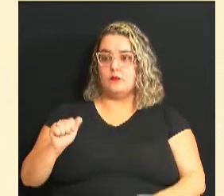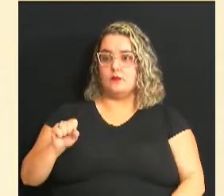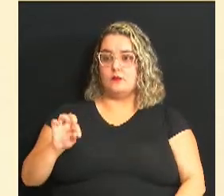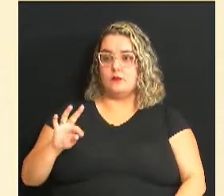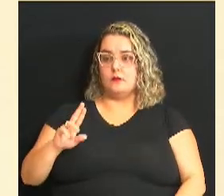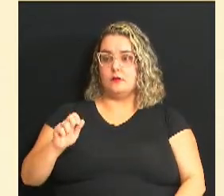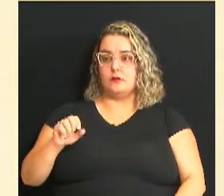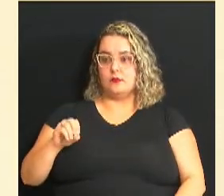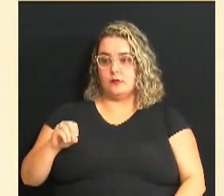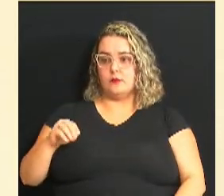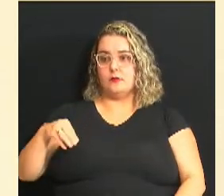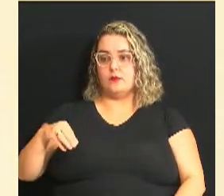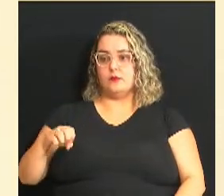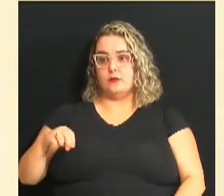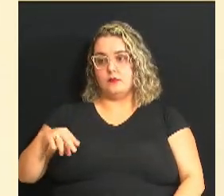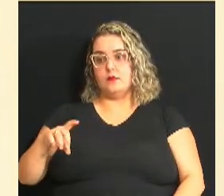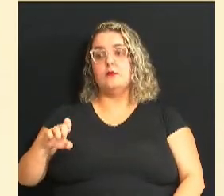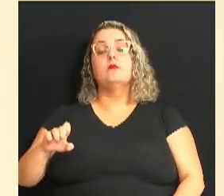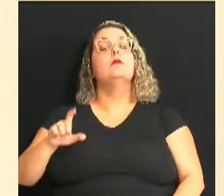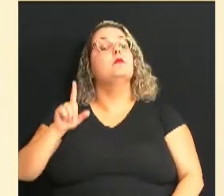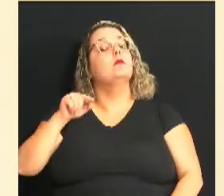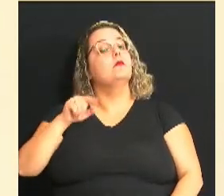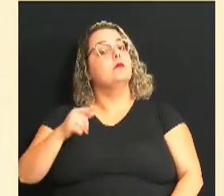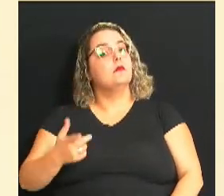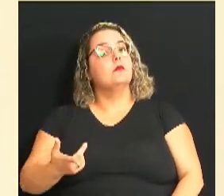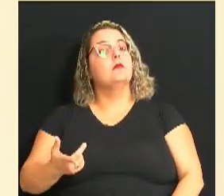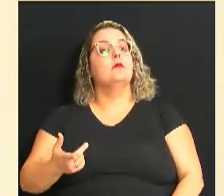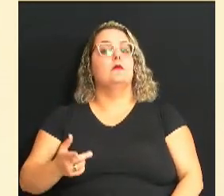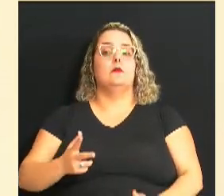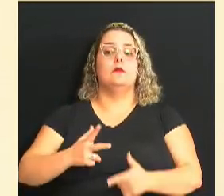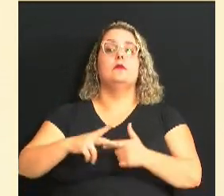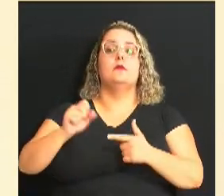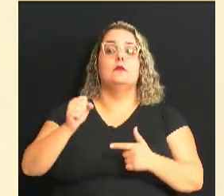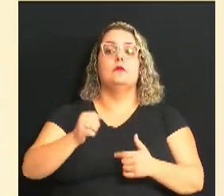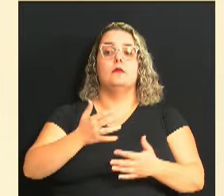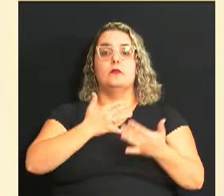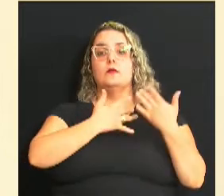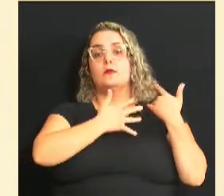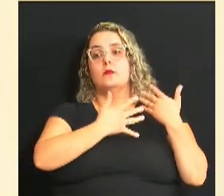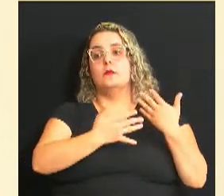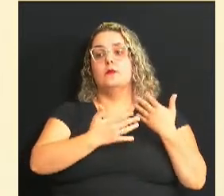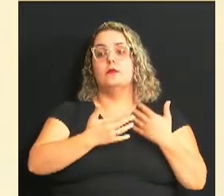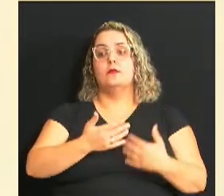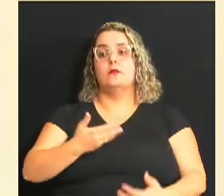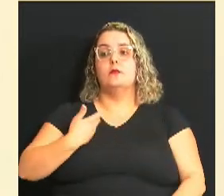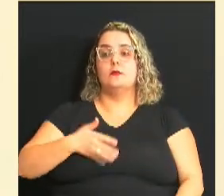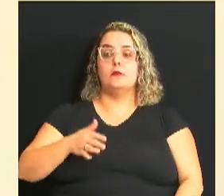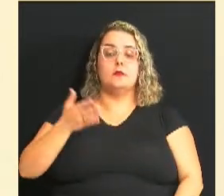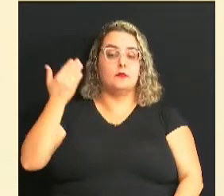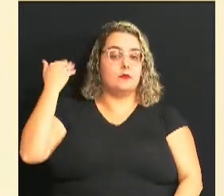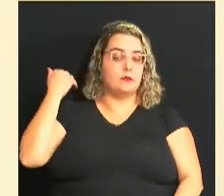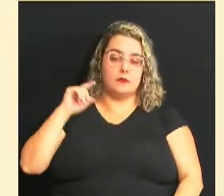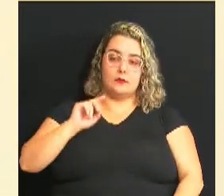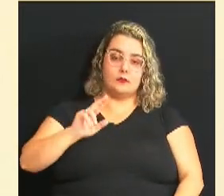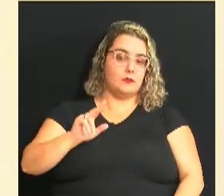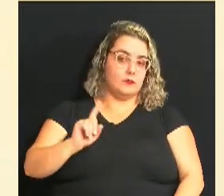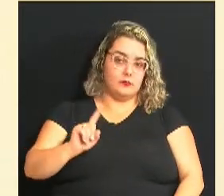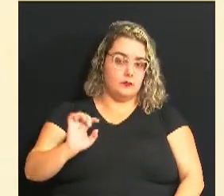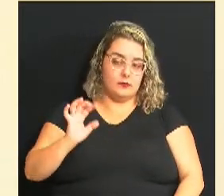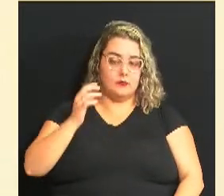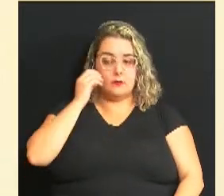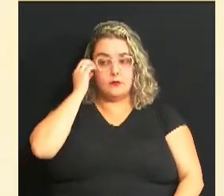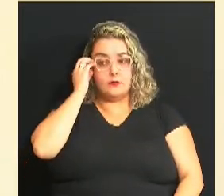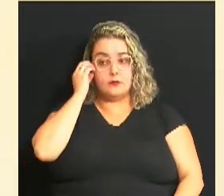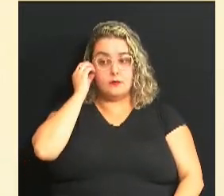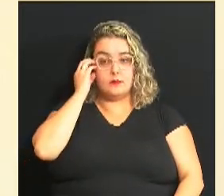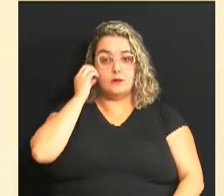uma conquista, que já tem uns bons anos, mas foi uma conquista, nem sempre foi assim. E aí a gente espera muito que a gente comece já a